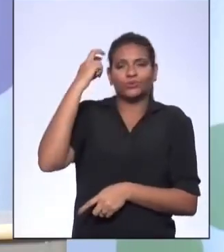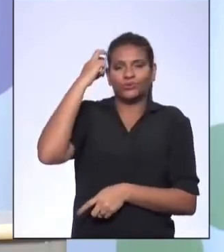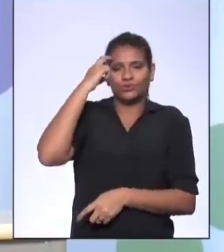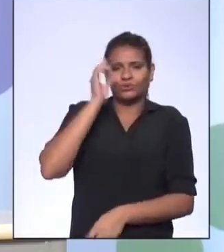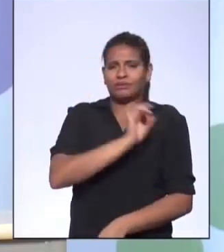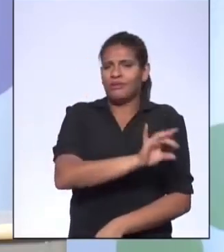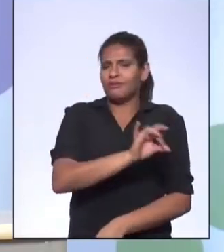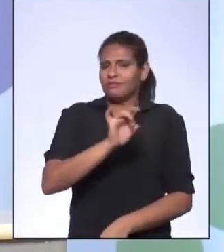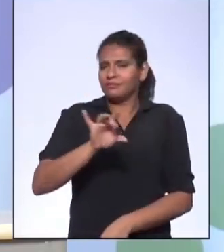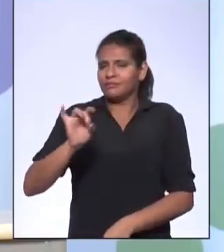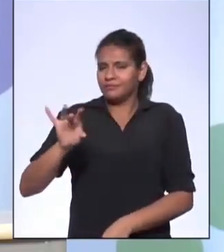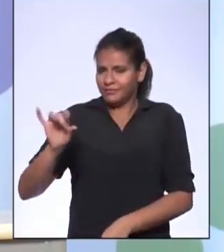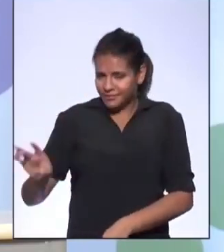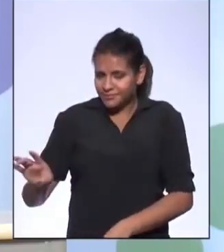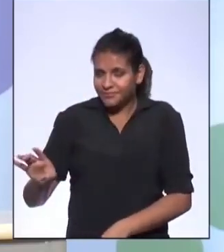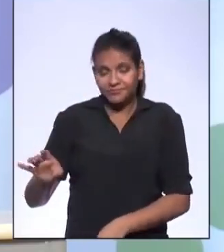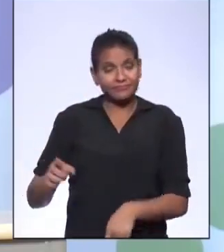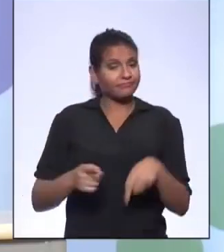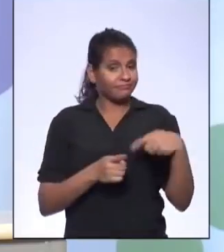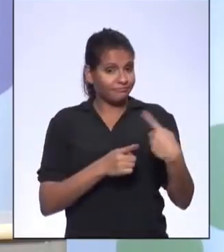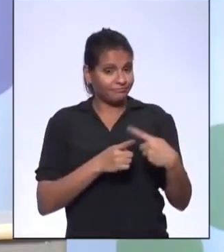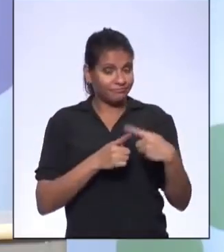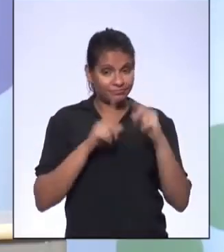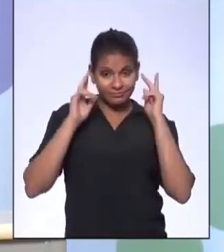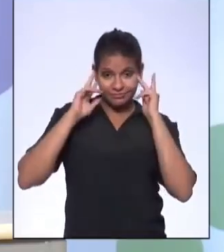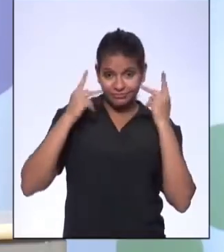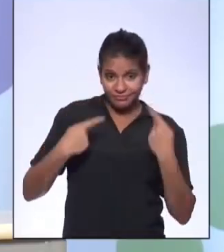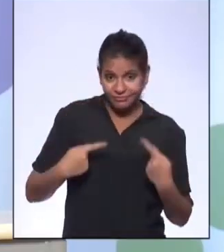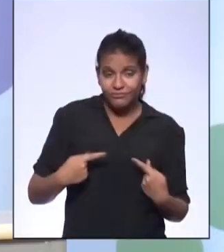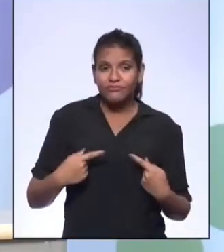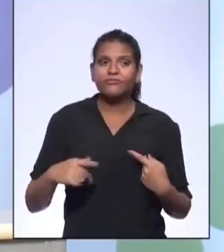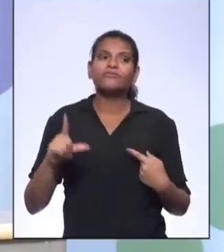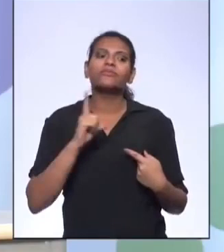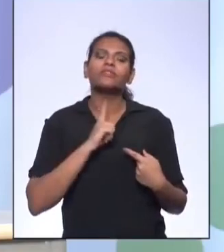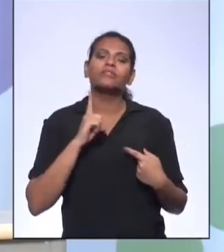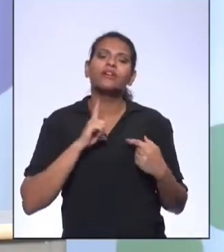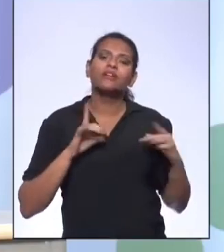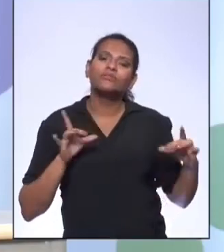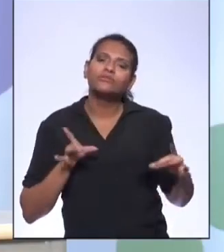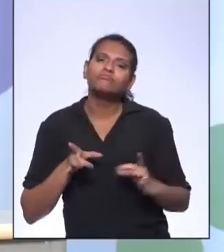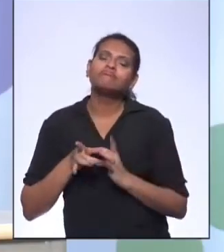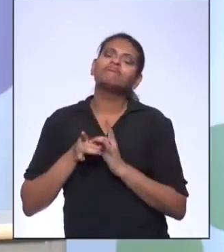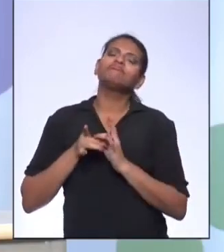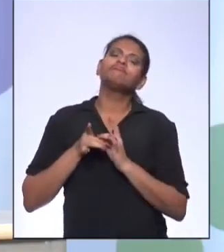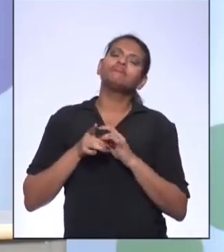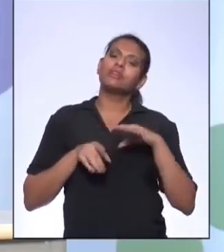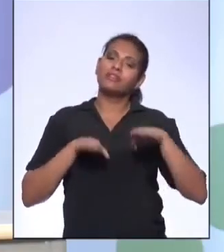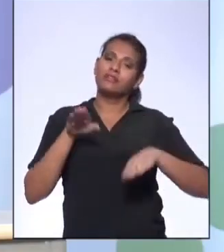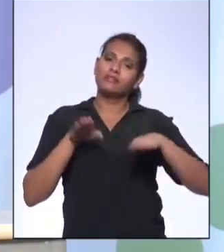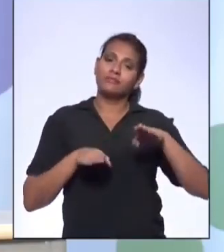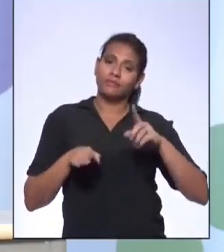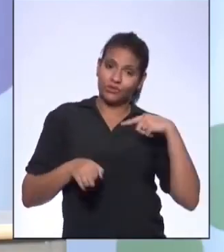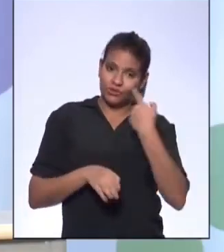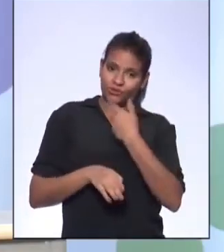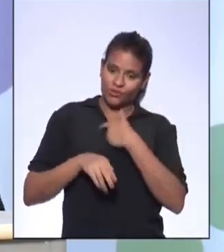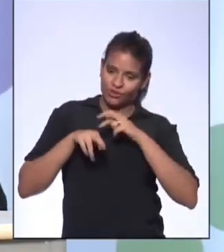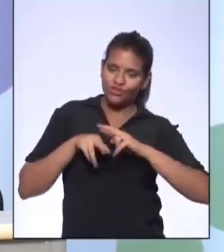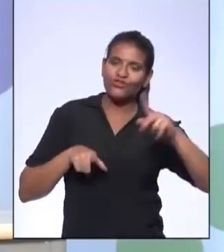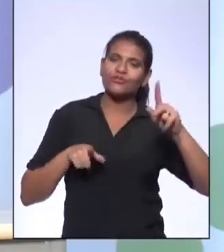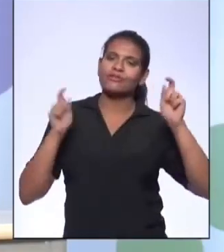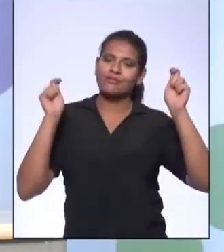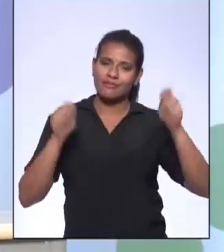seres humanos eles possuem a sua unidade justamente na nossa capacidade de nos diferenciarmos. Então,